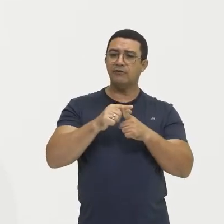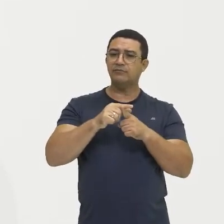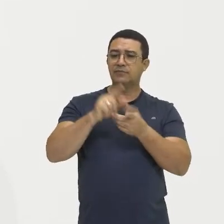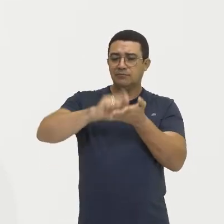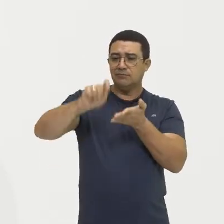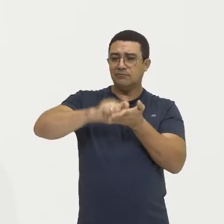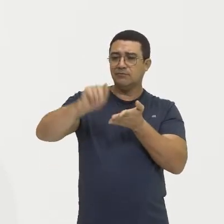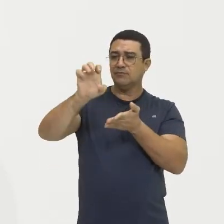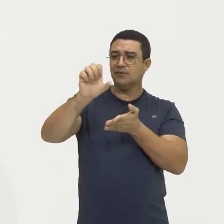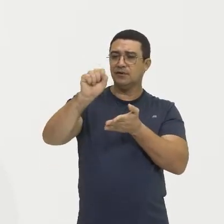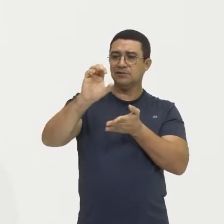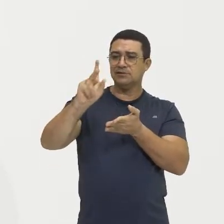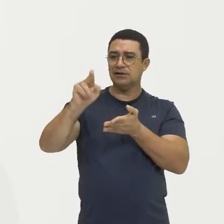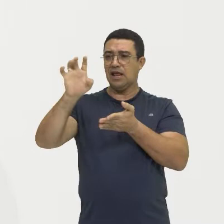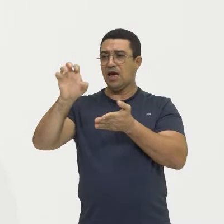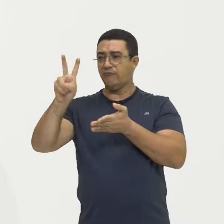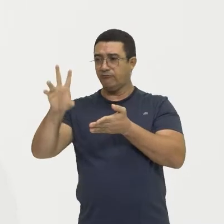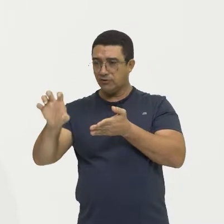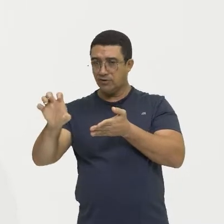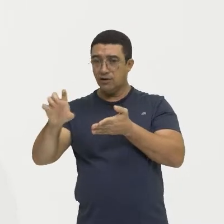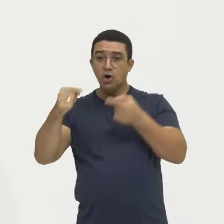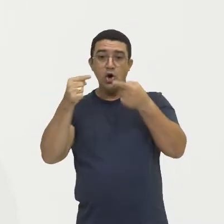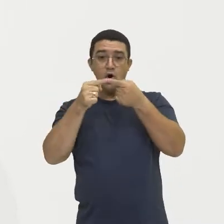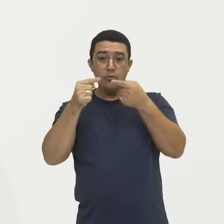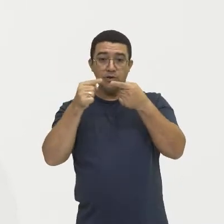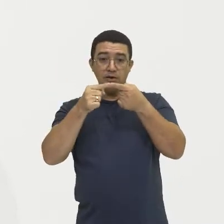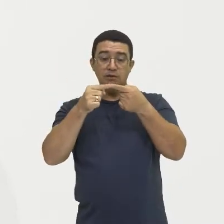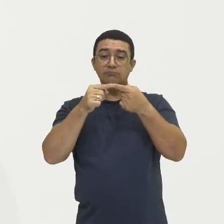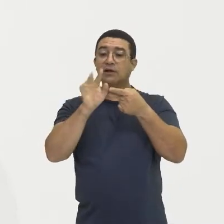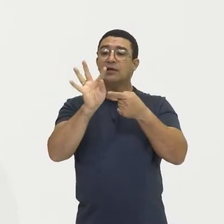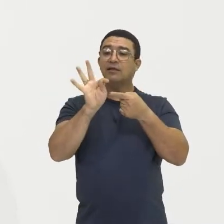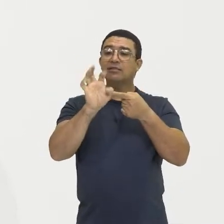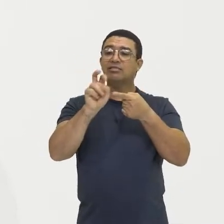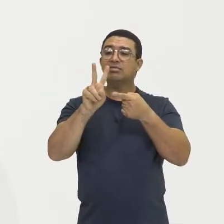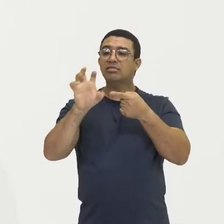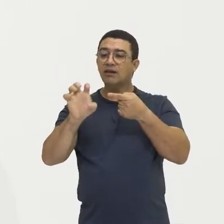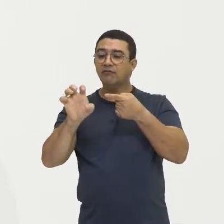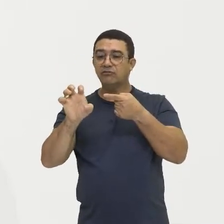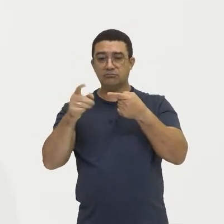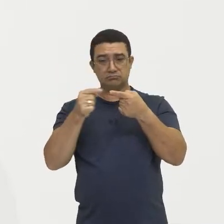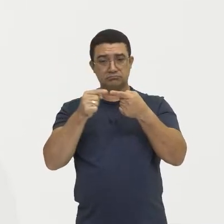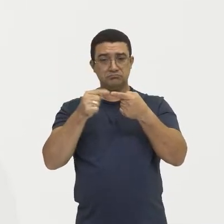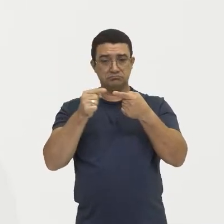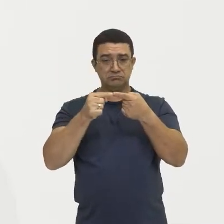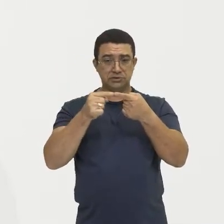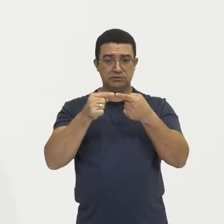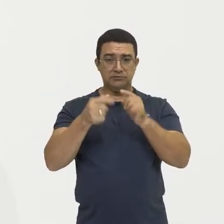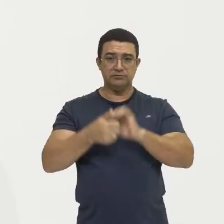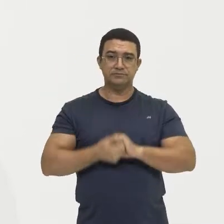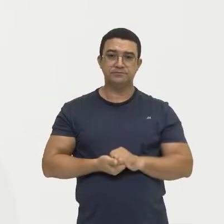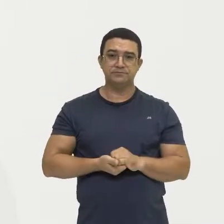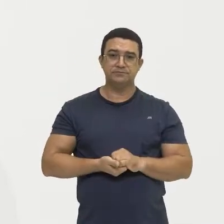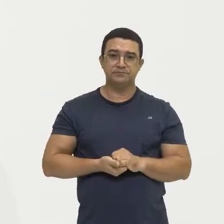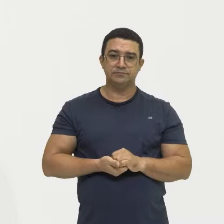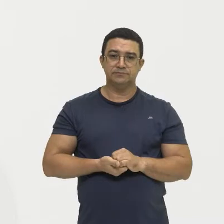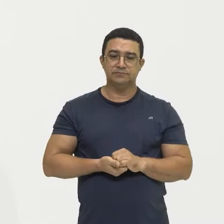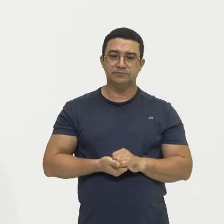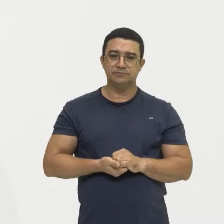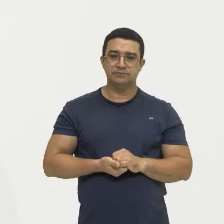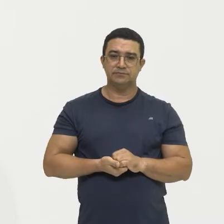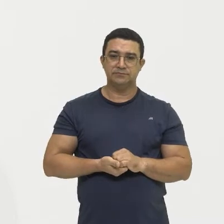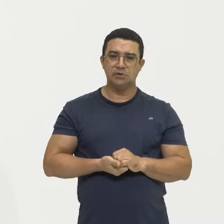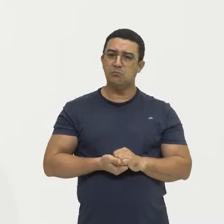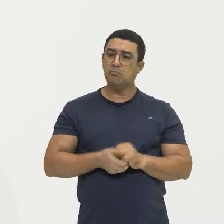rima com teve. Aqui teve um pouquinho de mudança, né? Porque escreve, o som mais aberto, e teve um som